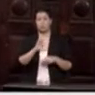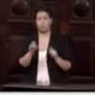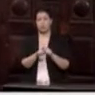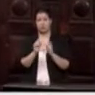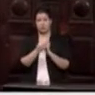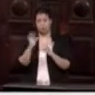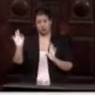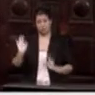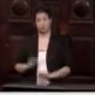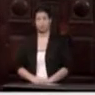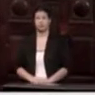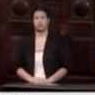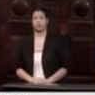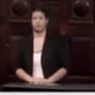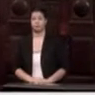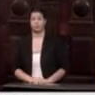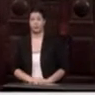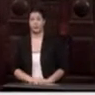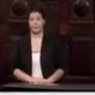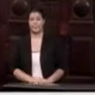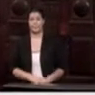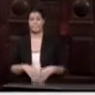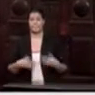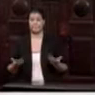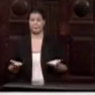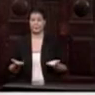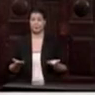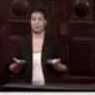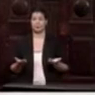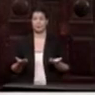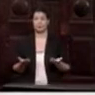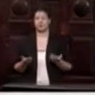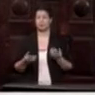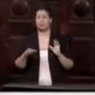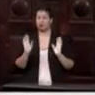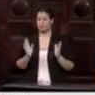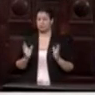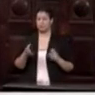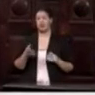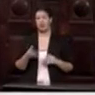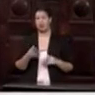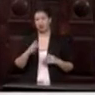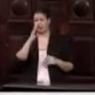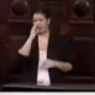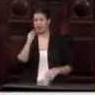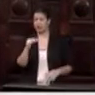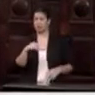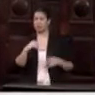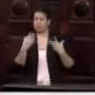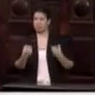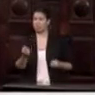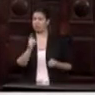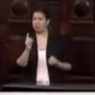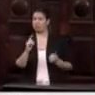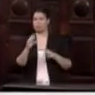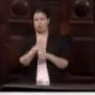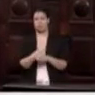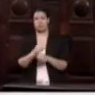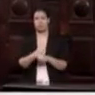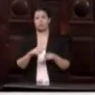Federal. Isso, por si só, já justificaria a rejeição das contas, fora uma série de